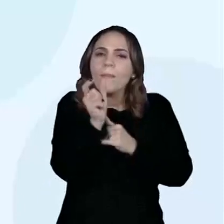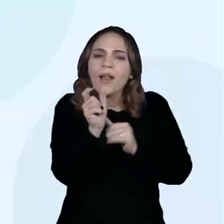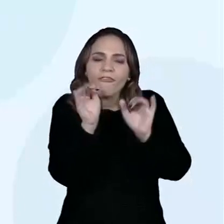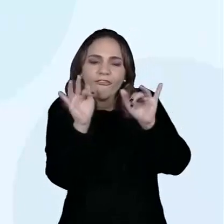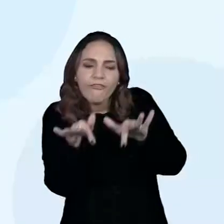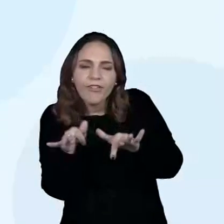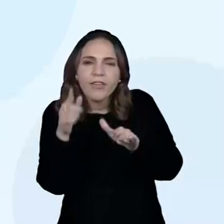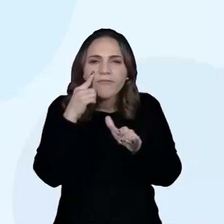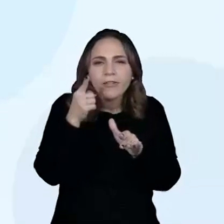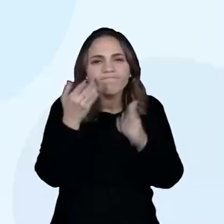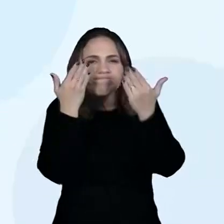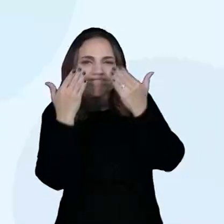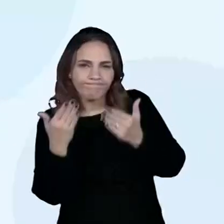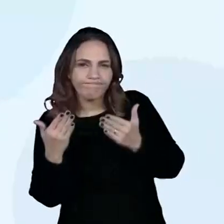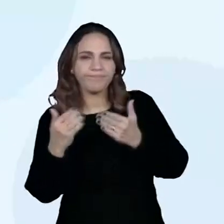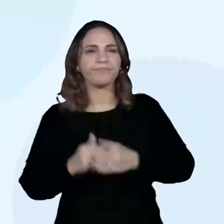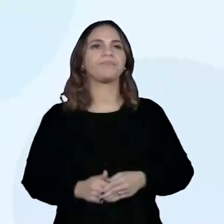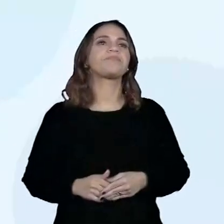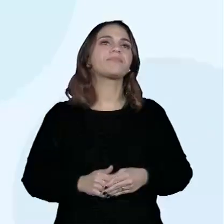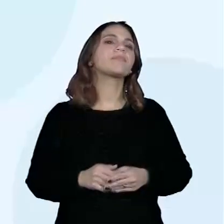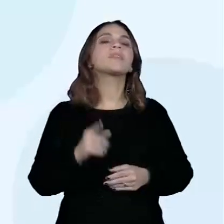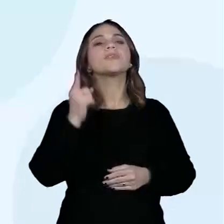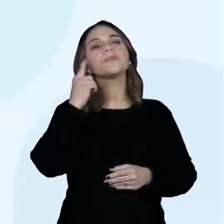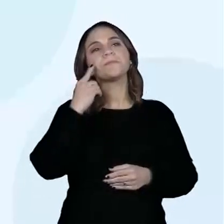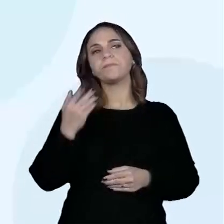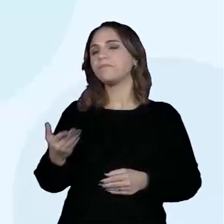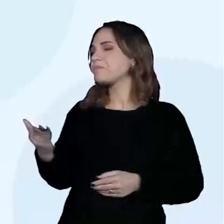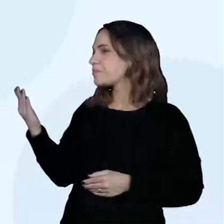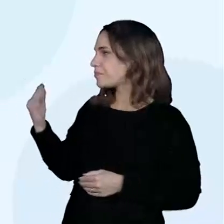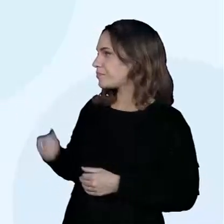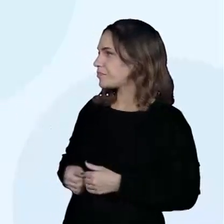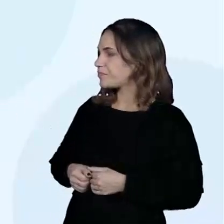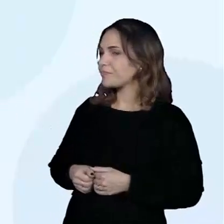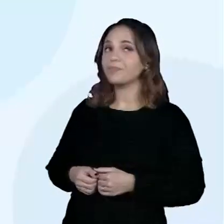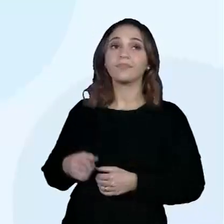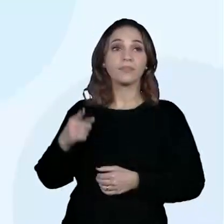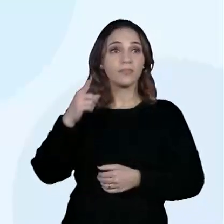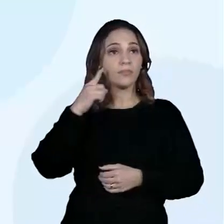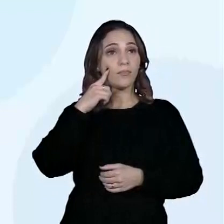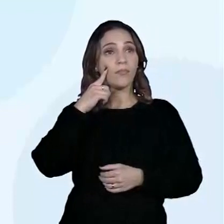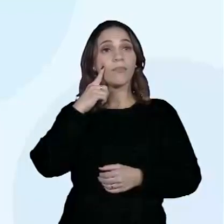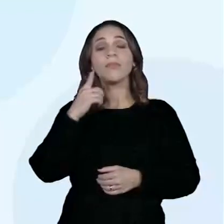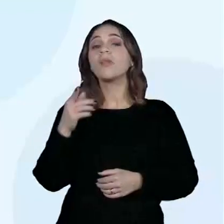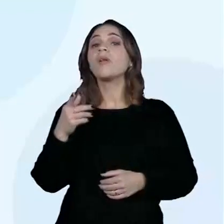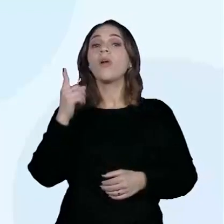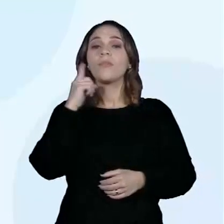ao segundo ponto da nossa tabela. Todas as palavras